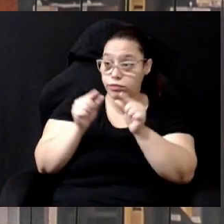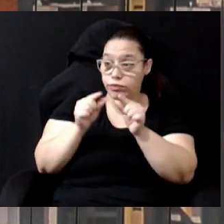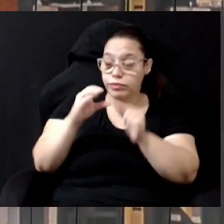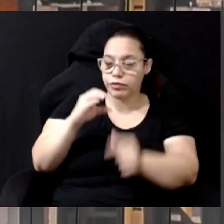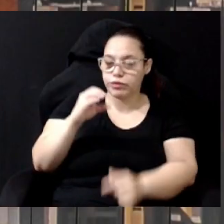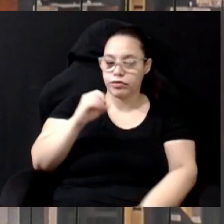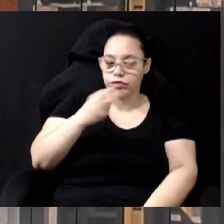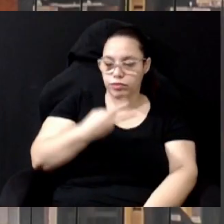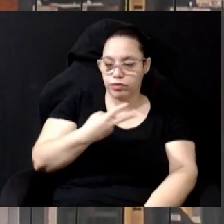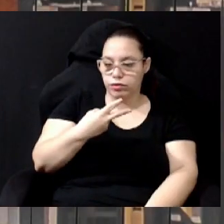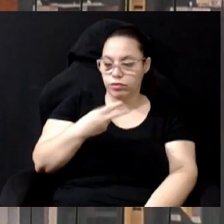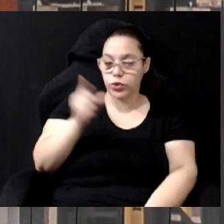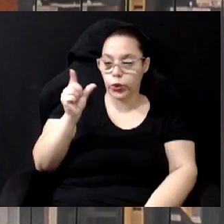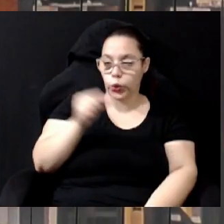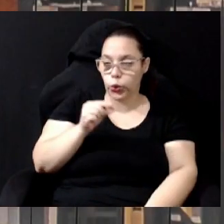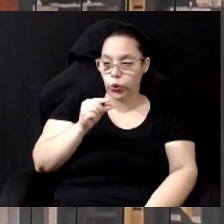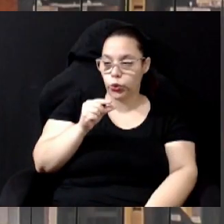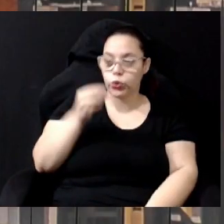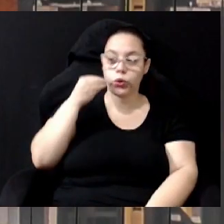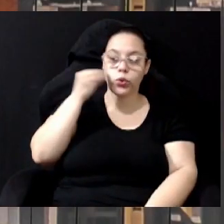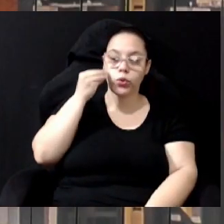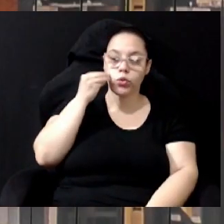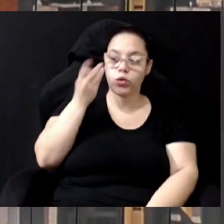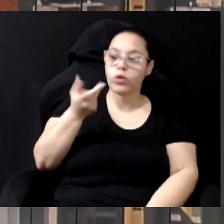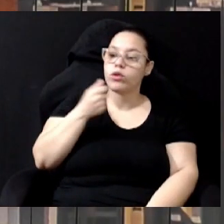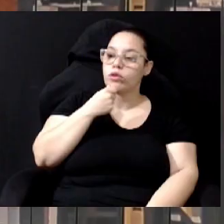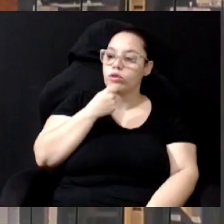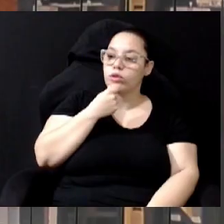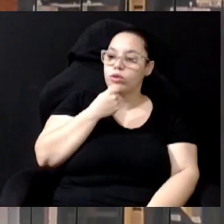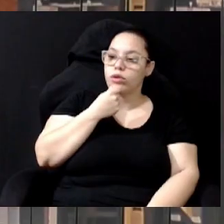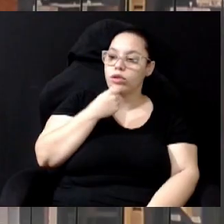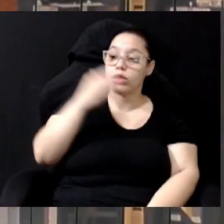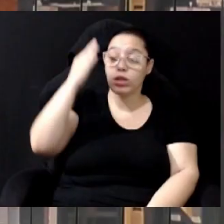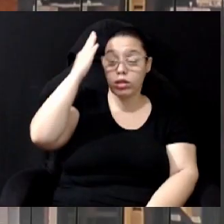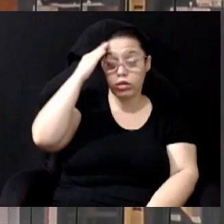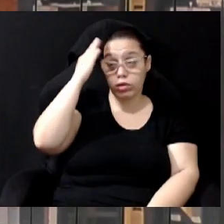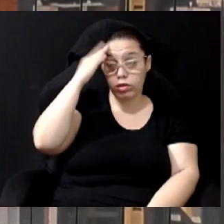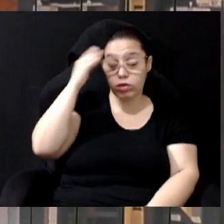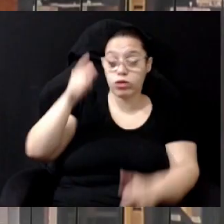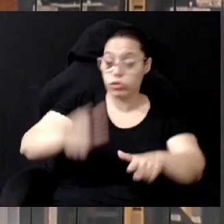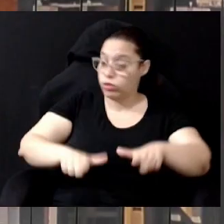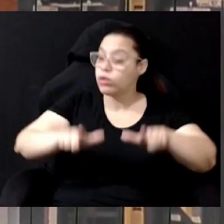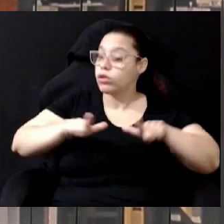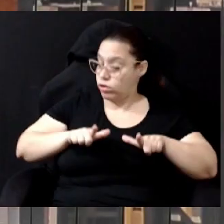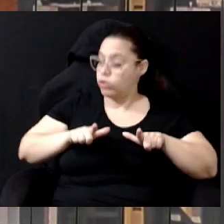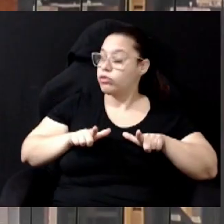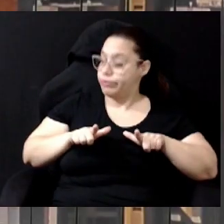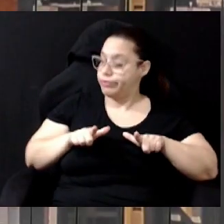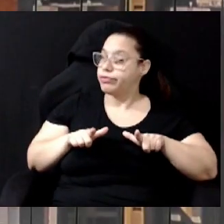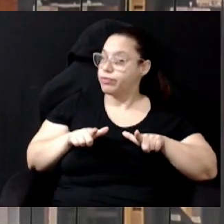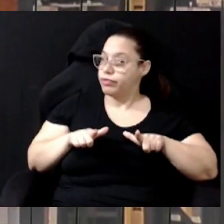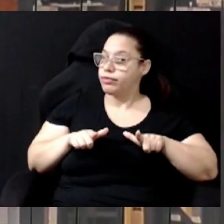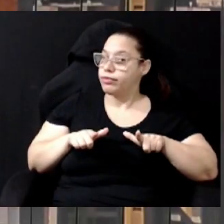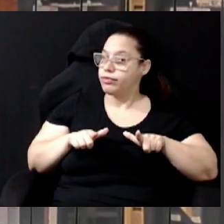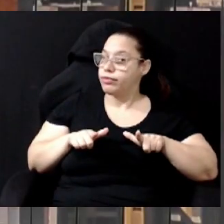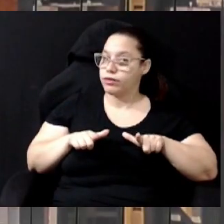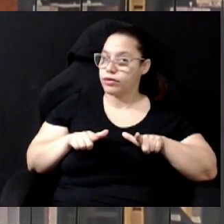menos CO2, e pela sua experiência, como é que é essa adesão? Porque eu sei que algumas certificações, inclusive,